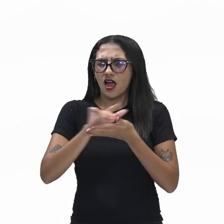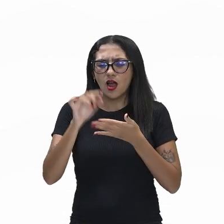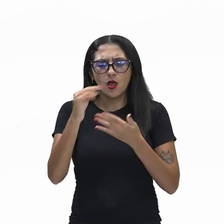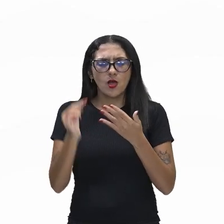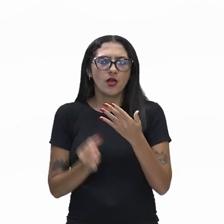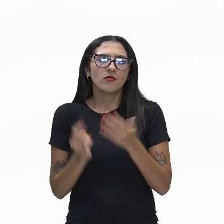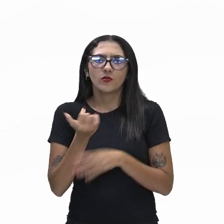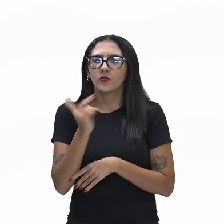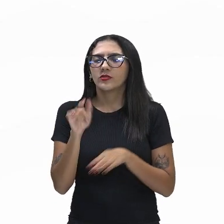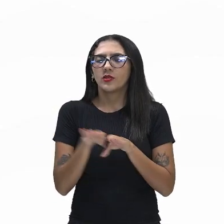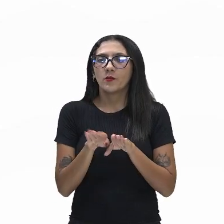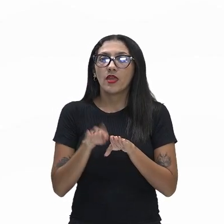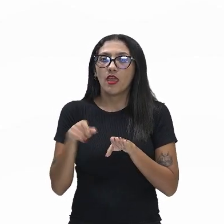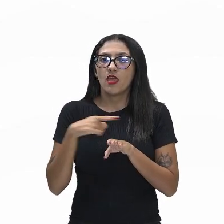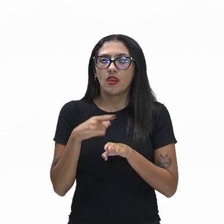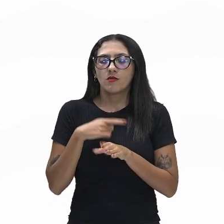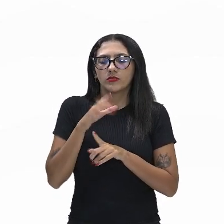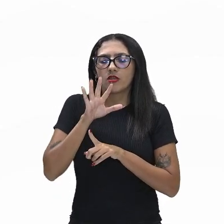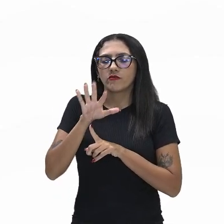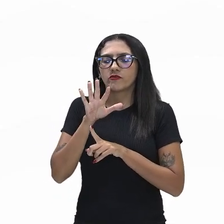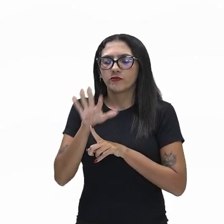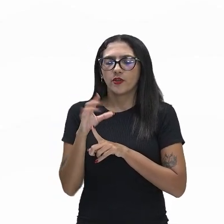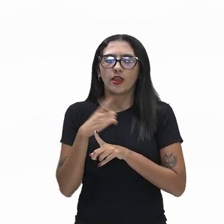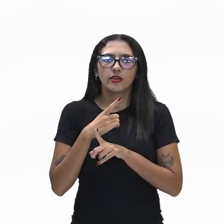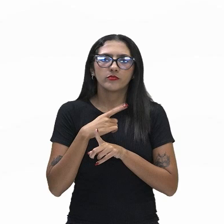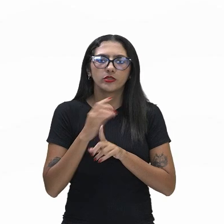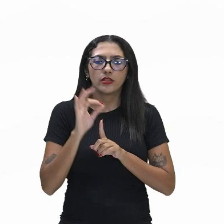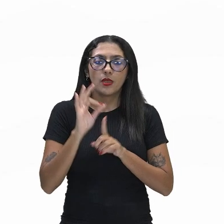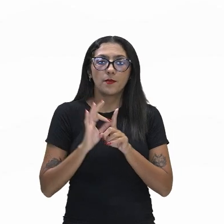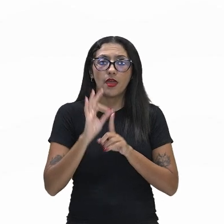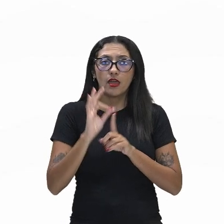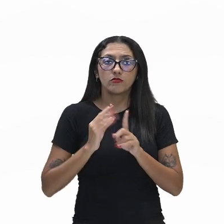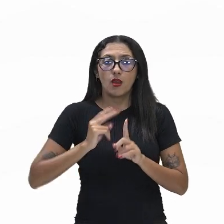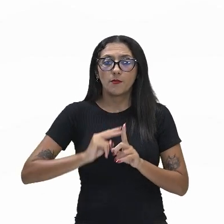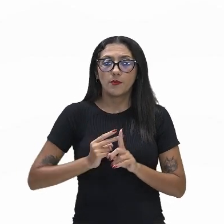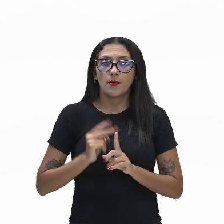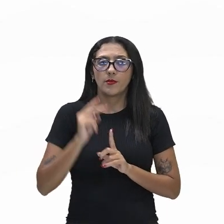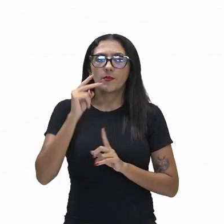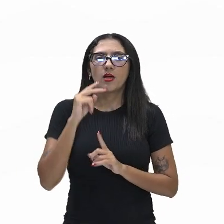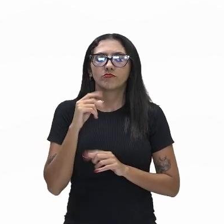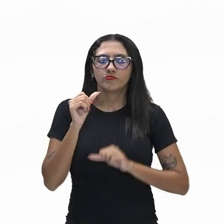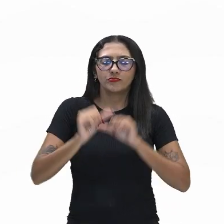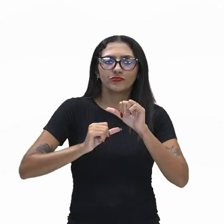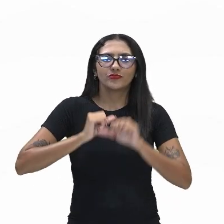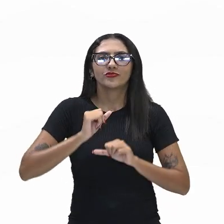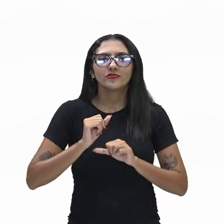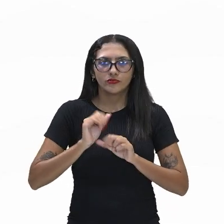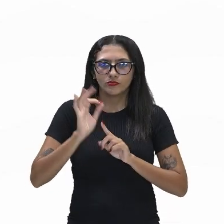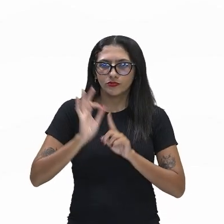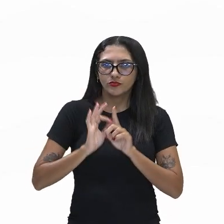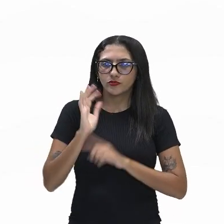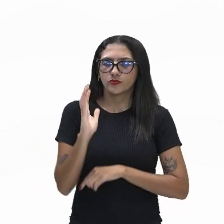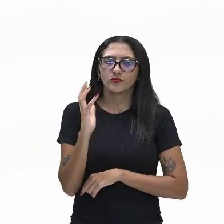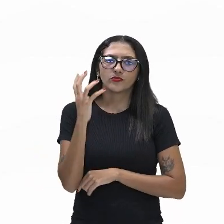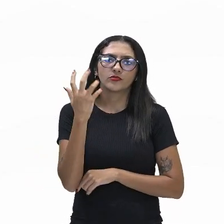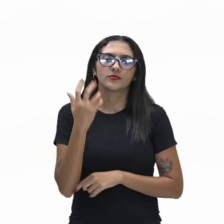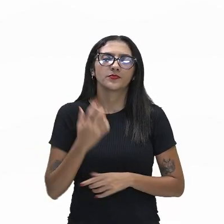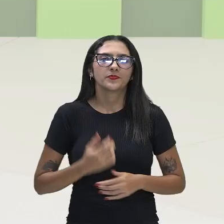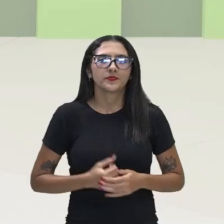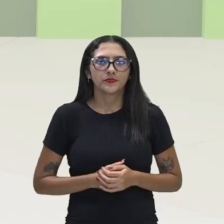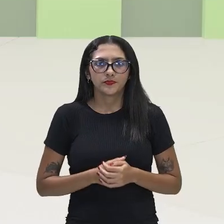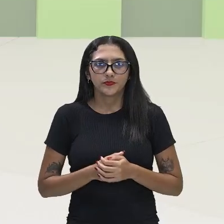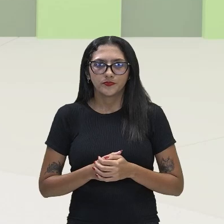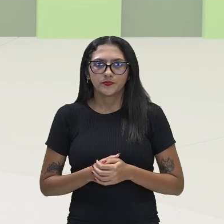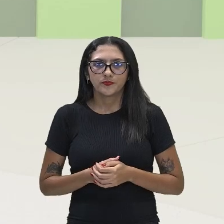têm contribuído para o aquecimento e as mudanças climáticas. E para bem ilustrar aí esse assunto,